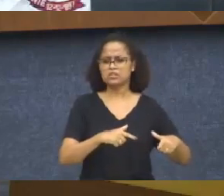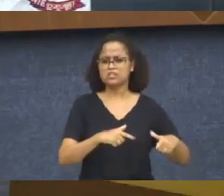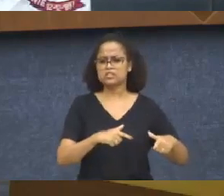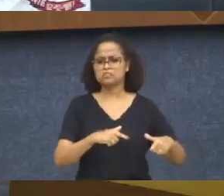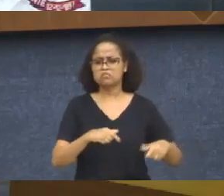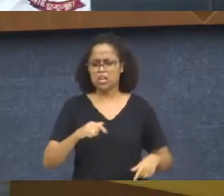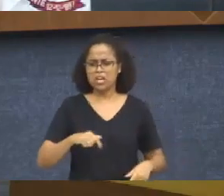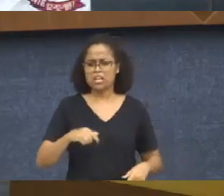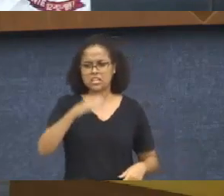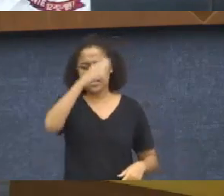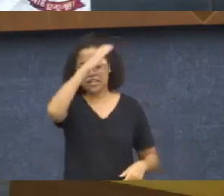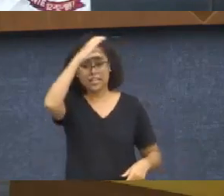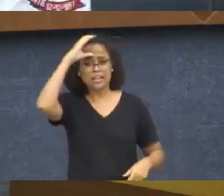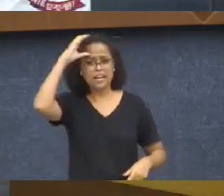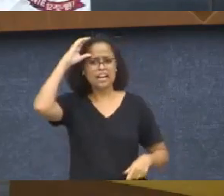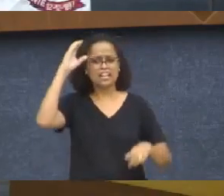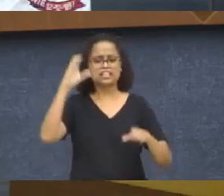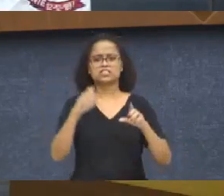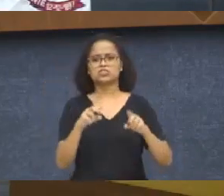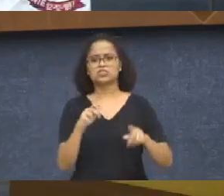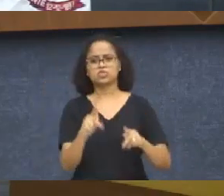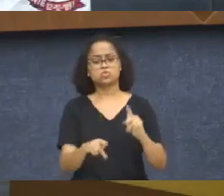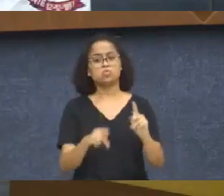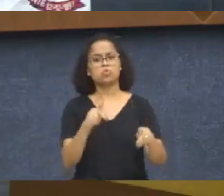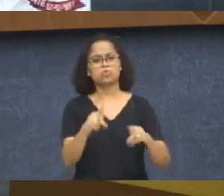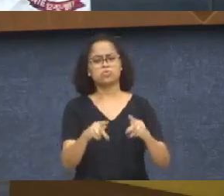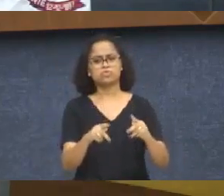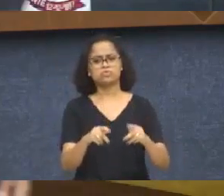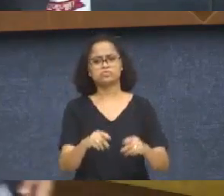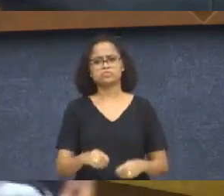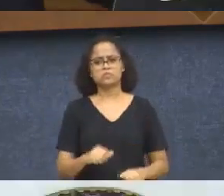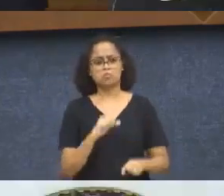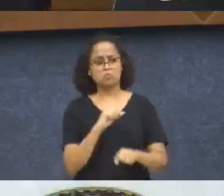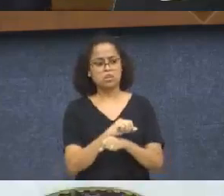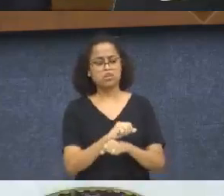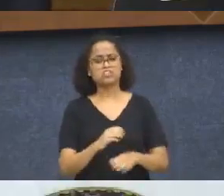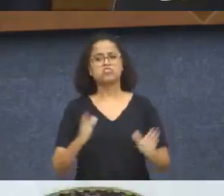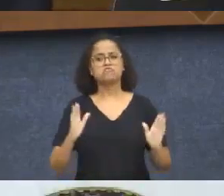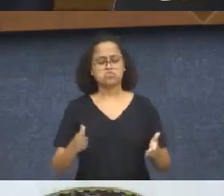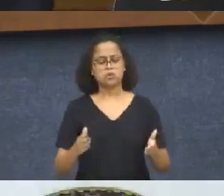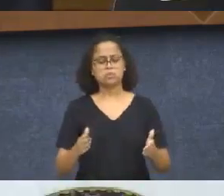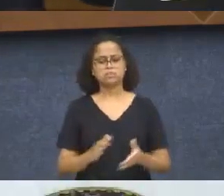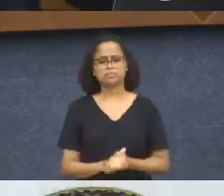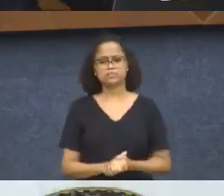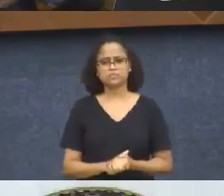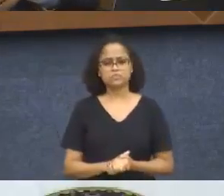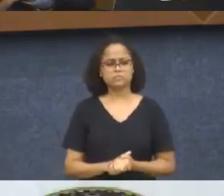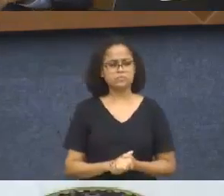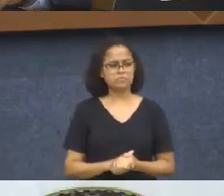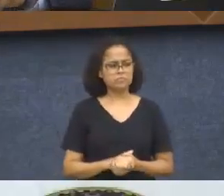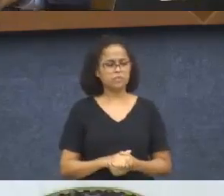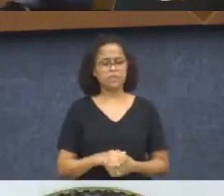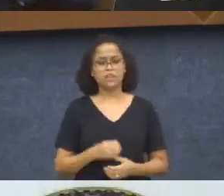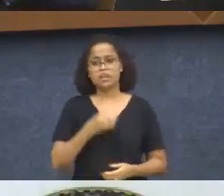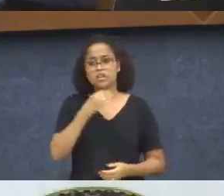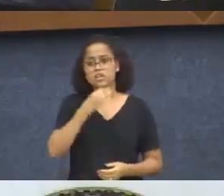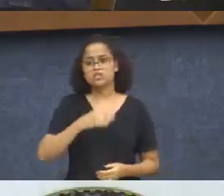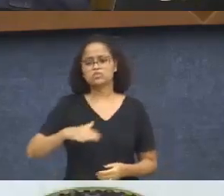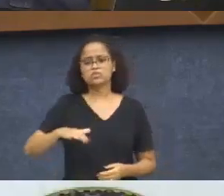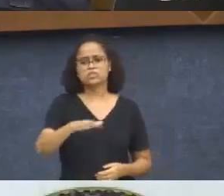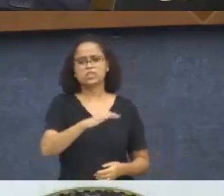ser ouvidos. Paralisação já. Obrigado. Obrigado. Assuntos gerais, vereador Braulio Lara, Partido Novo.